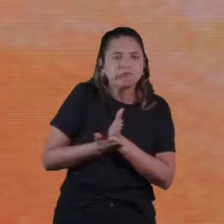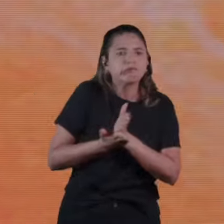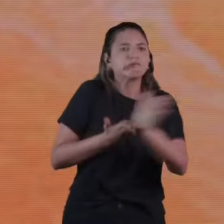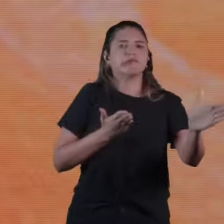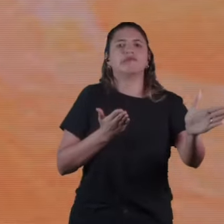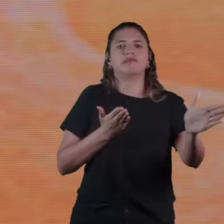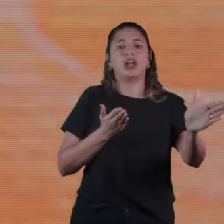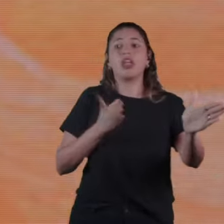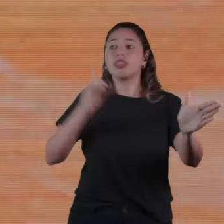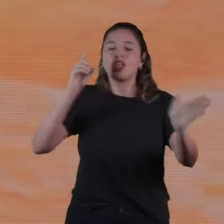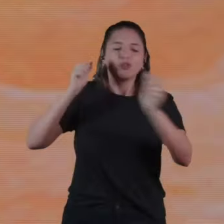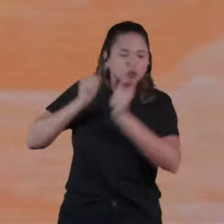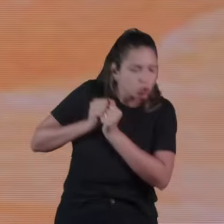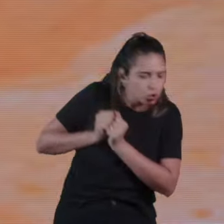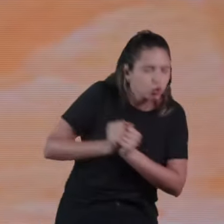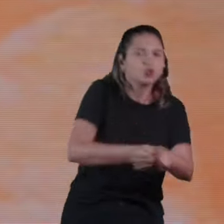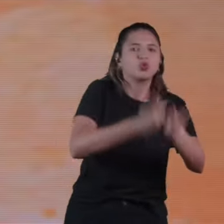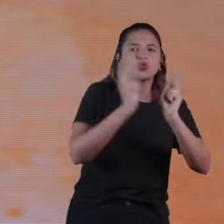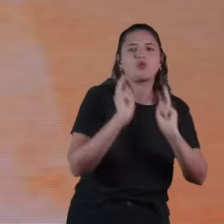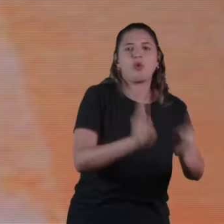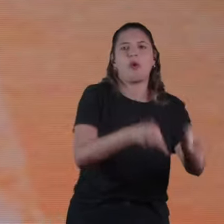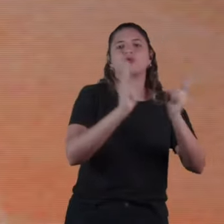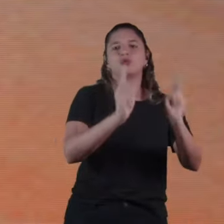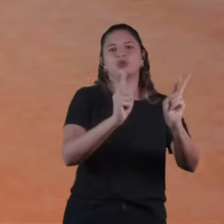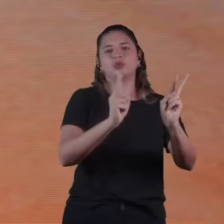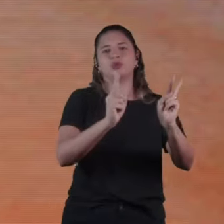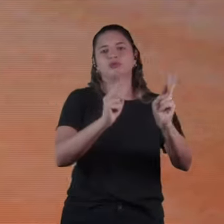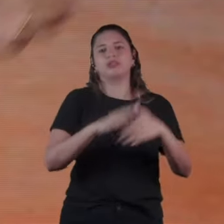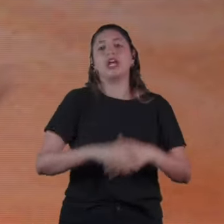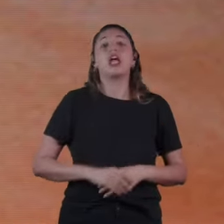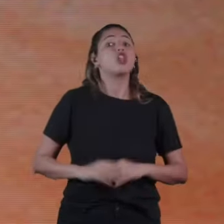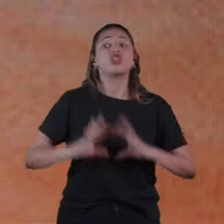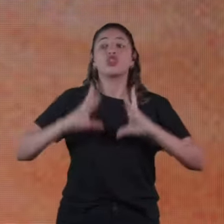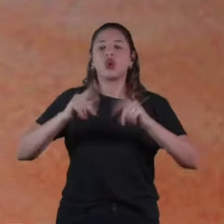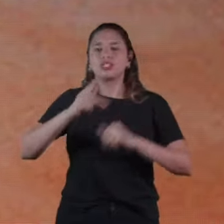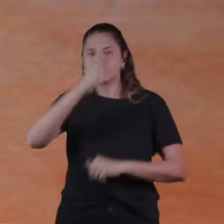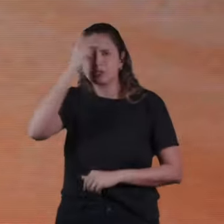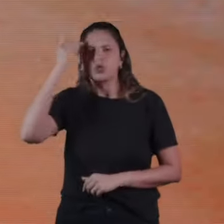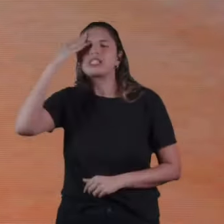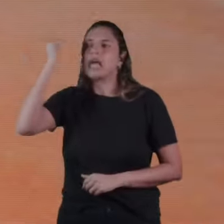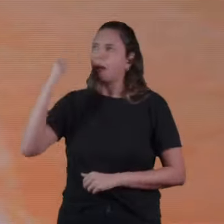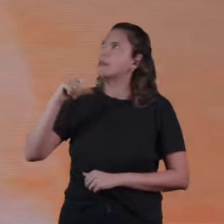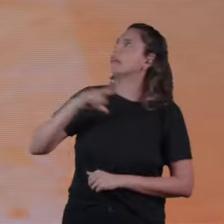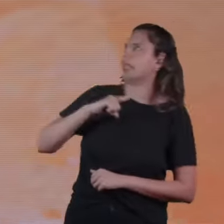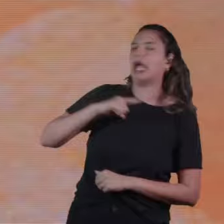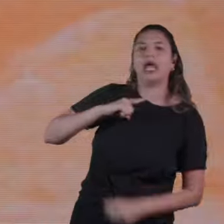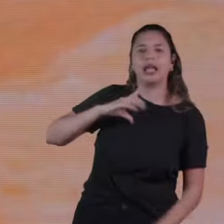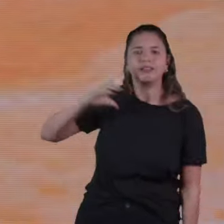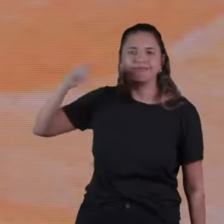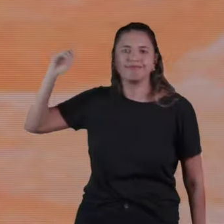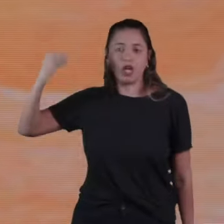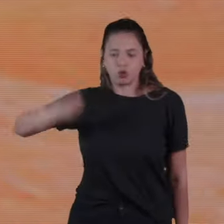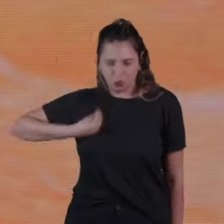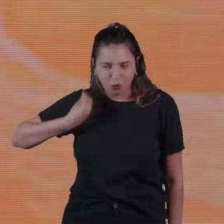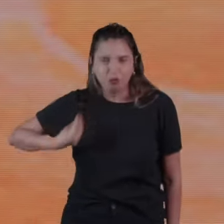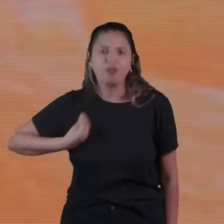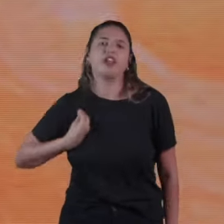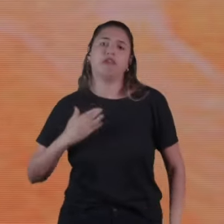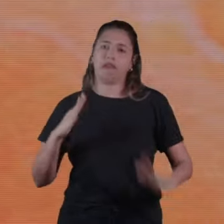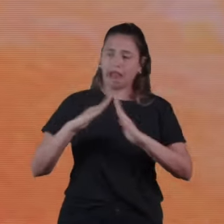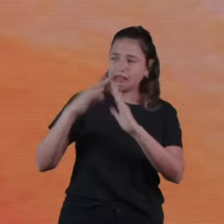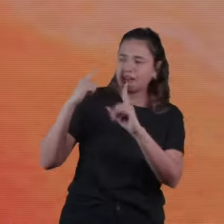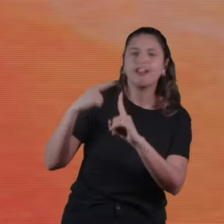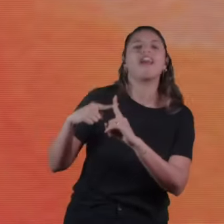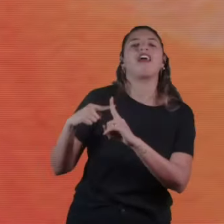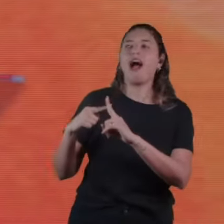lá. Deus é Deus de perto, onde todo mundo sabe que Deus se manifesta, no templo que, onde a presença